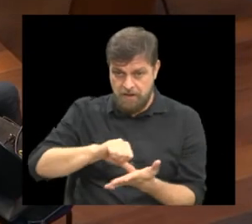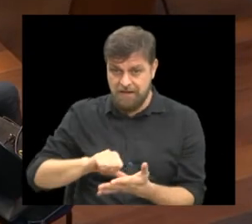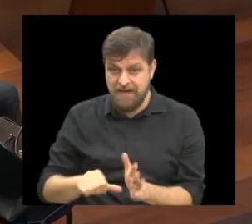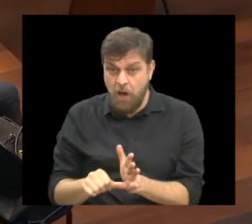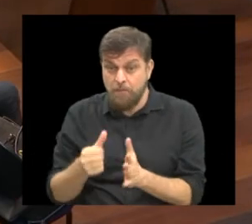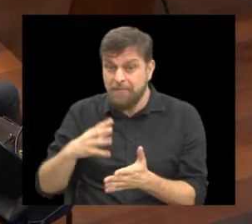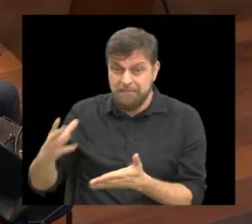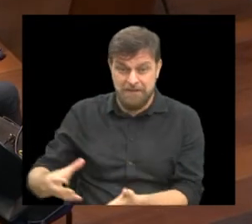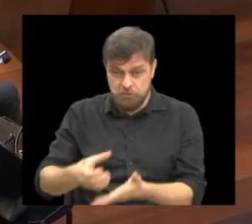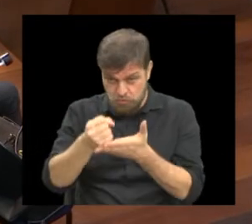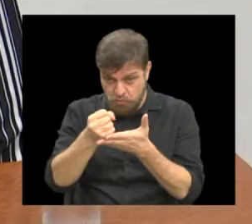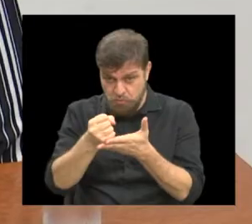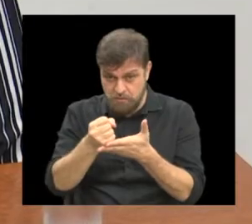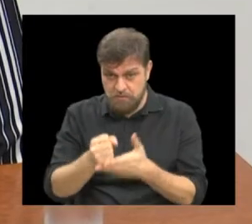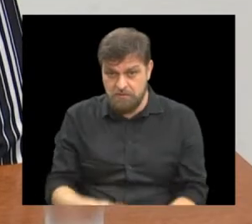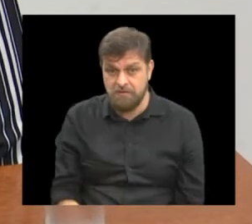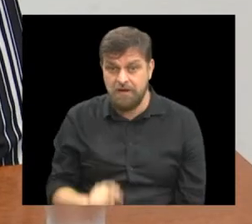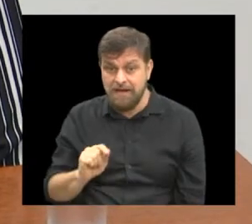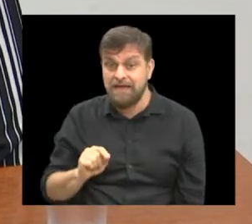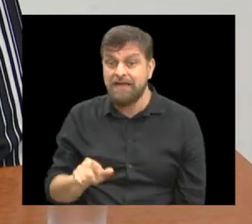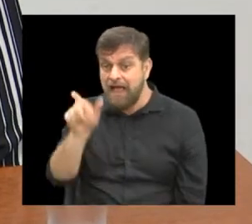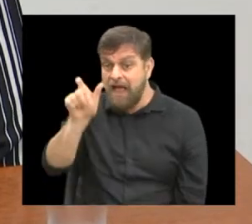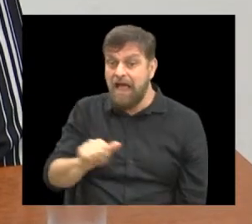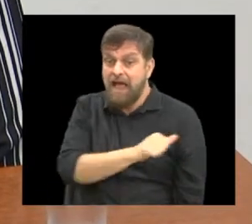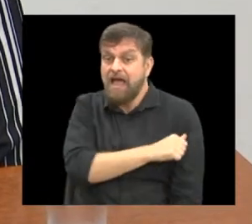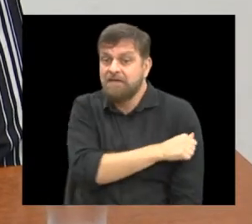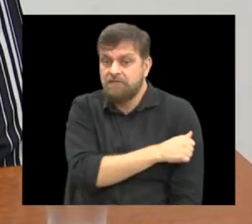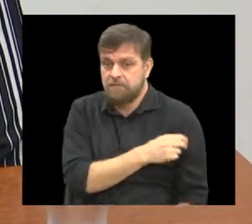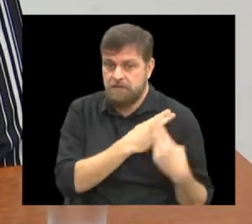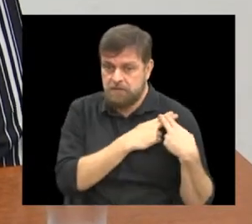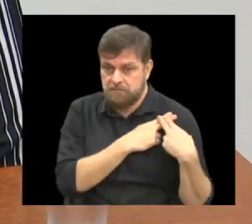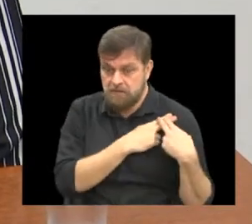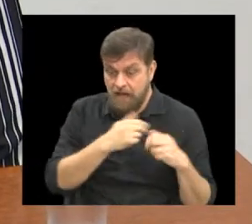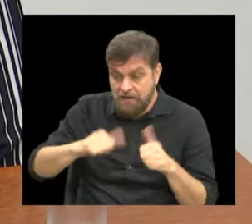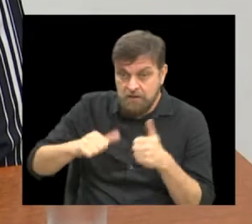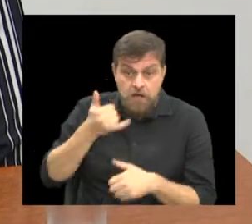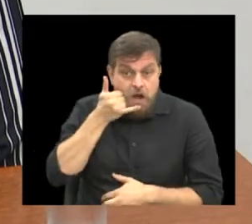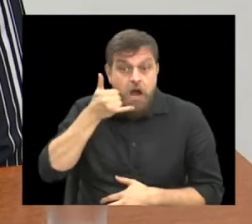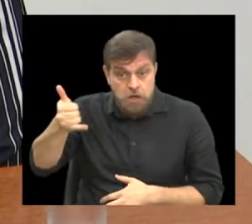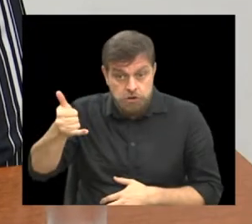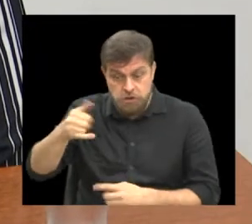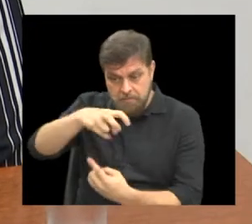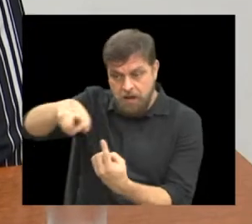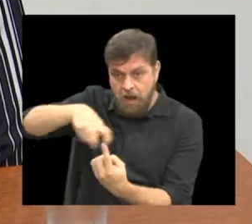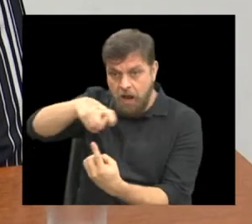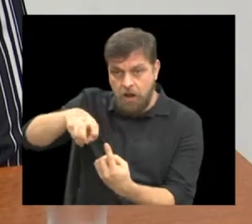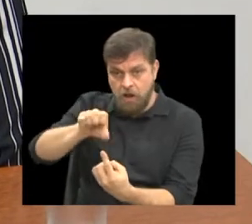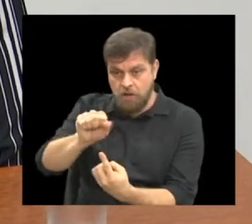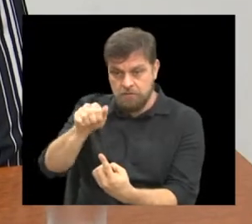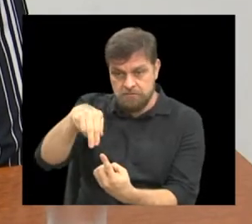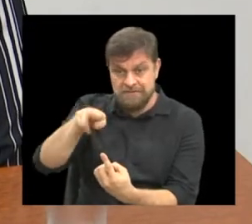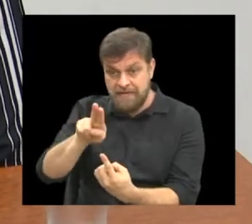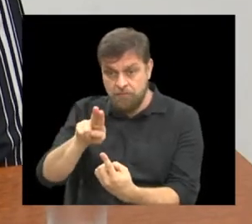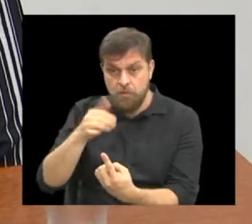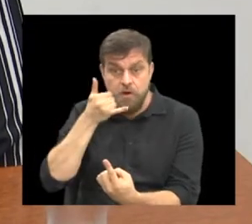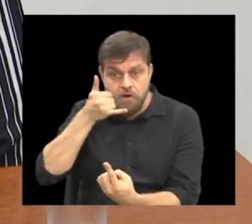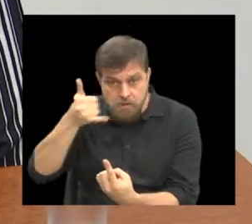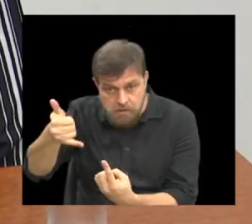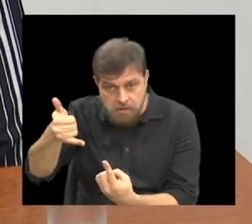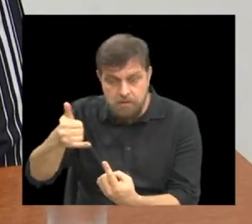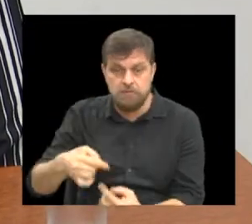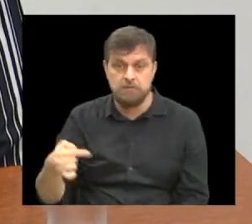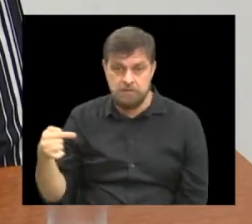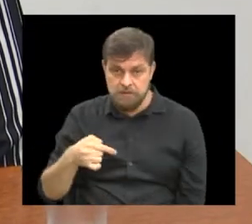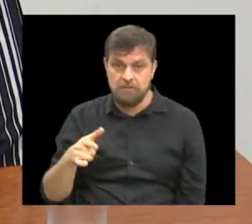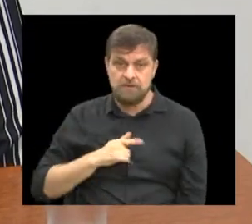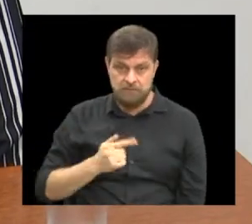primeiro socorro quem dá é ela. Certo. Então, ela já avalia, olha, chama o SAMU, chama o Medcar. Então, a gente já, né? Então,